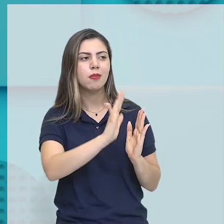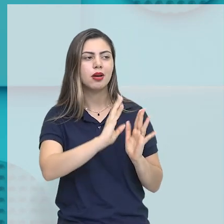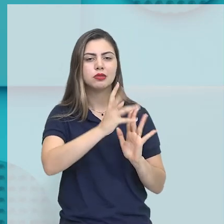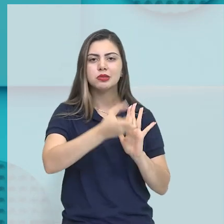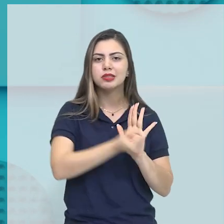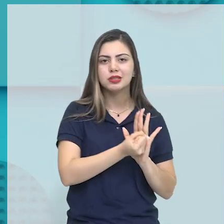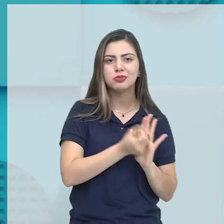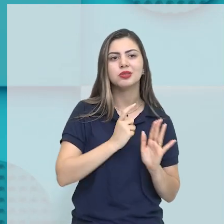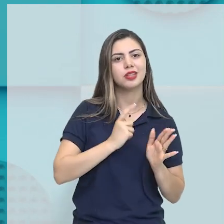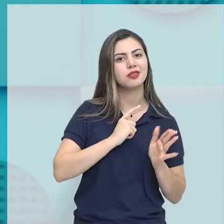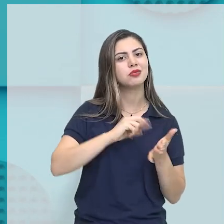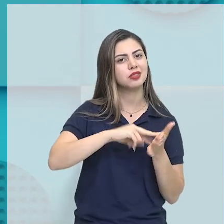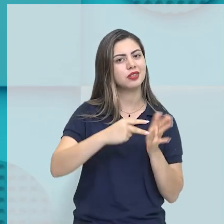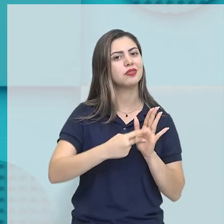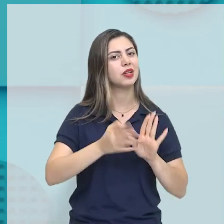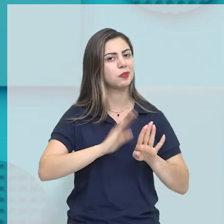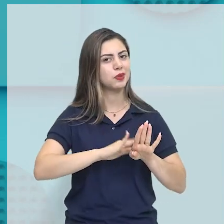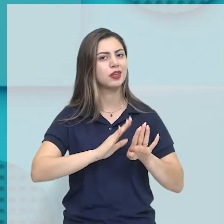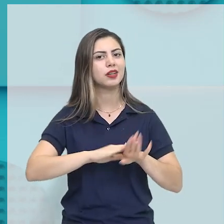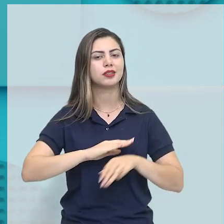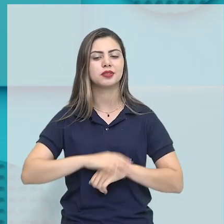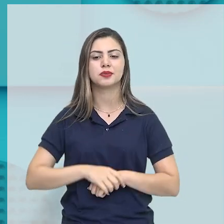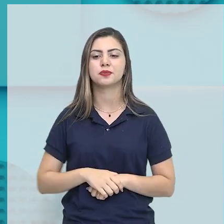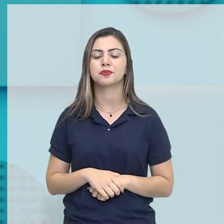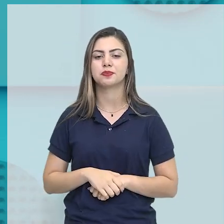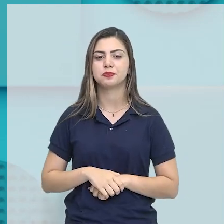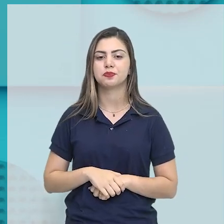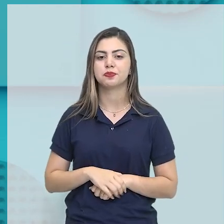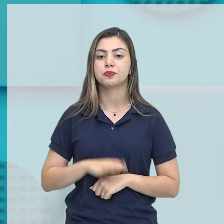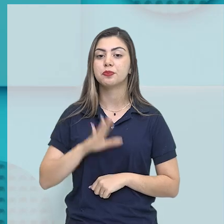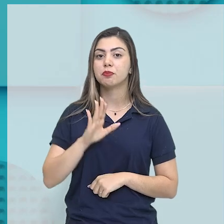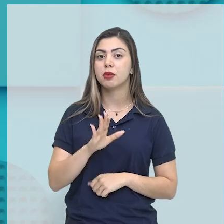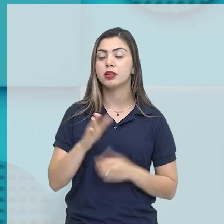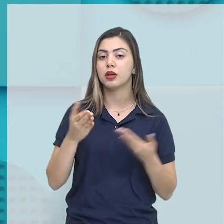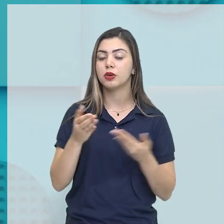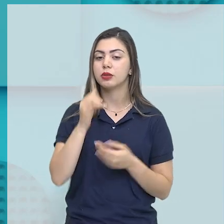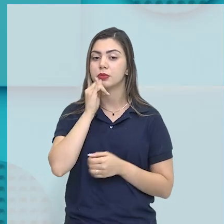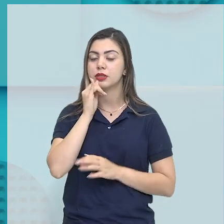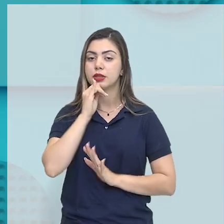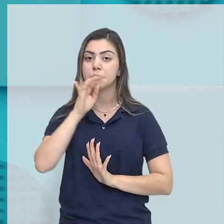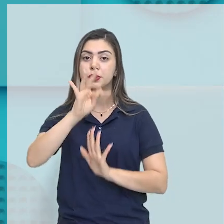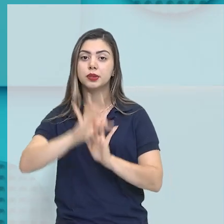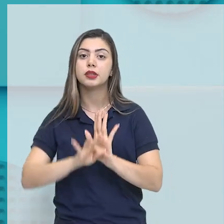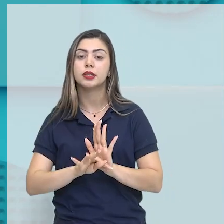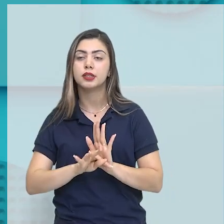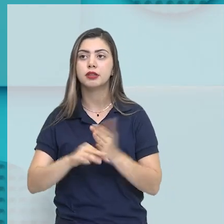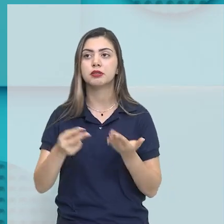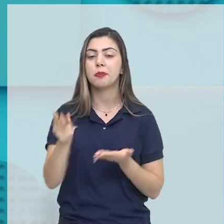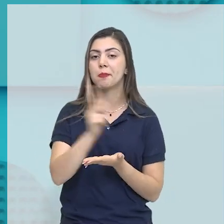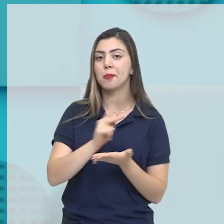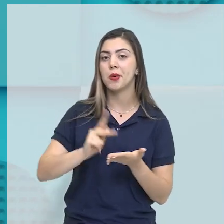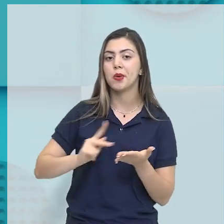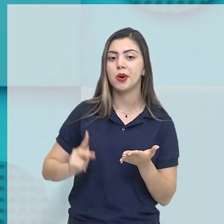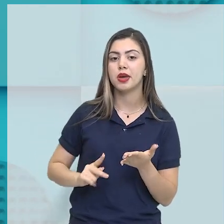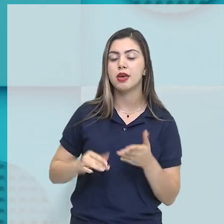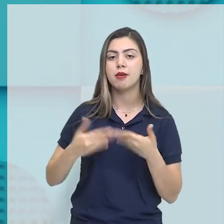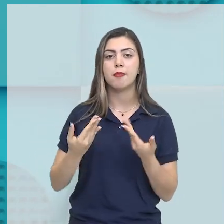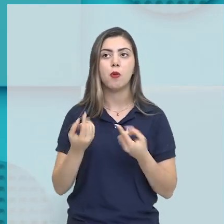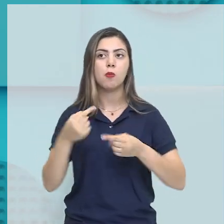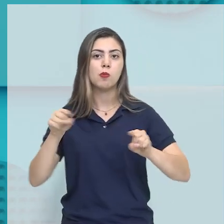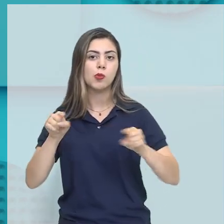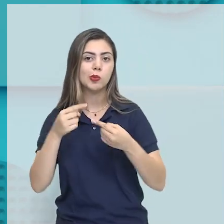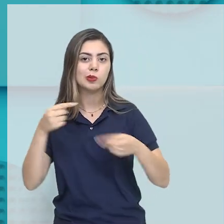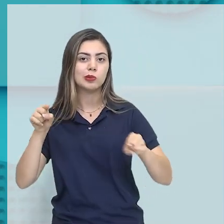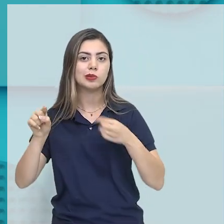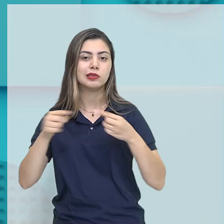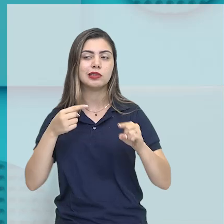símbolo, certo? Já se falando de textos, de um poema, de uma letra de música ou de